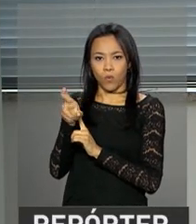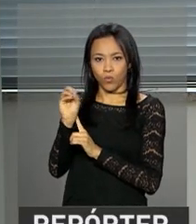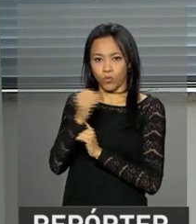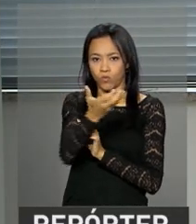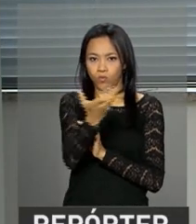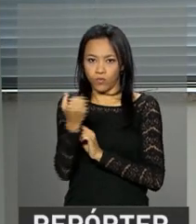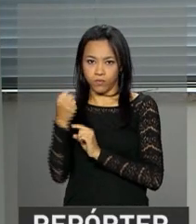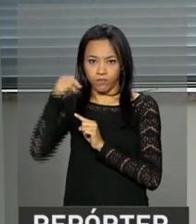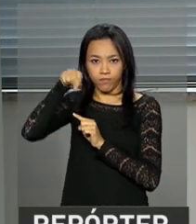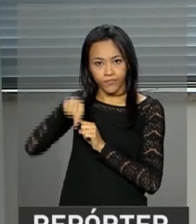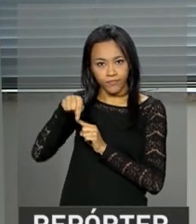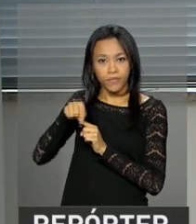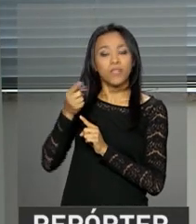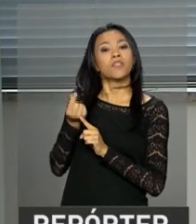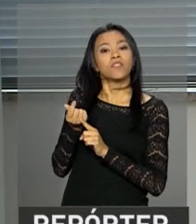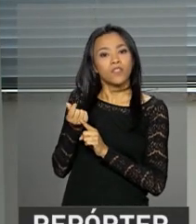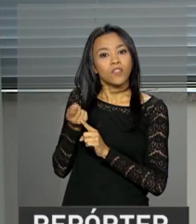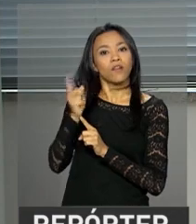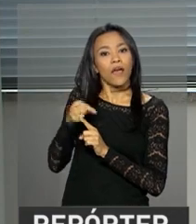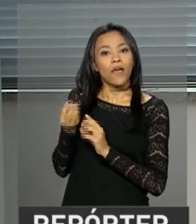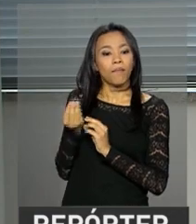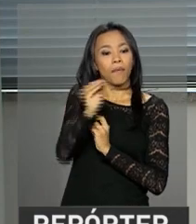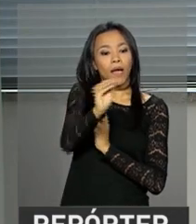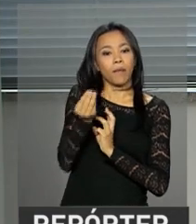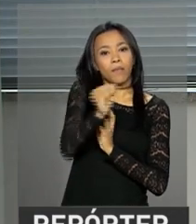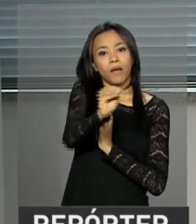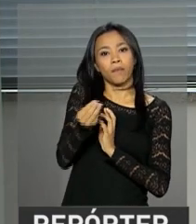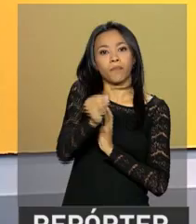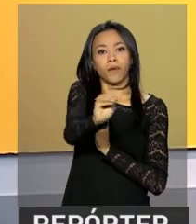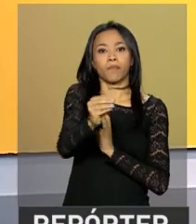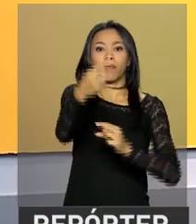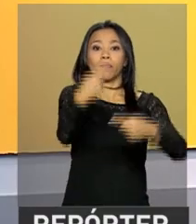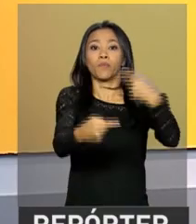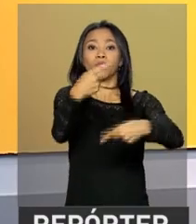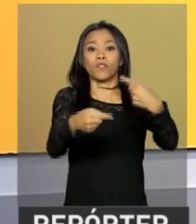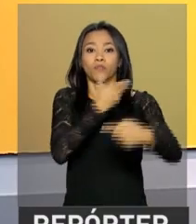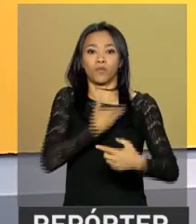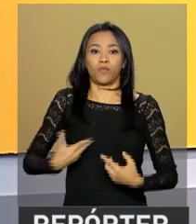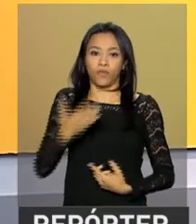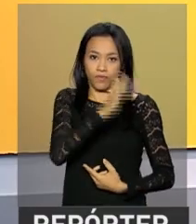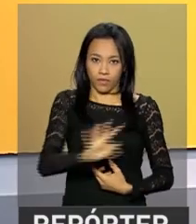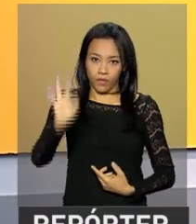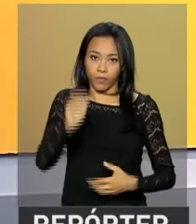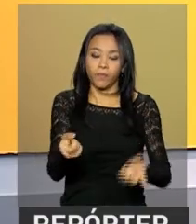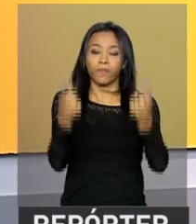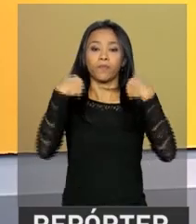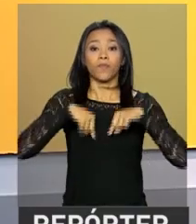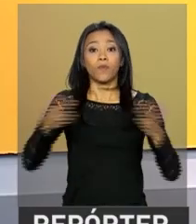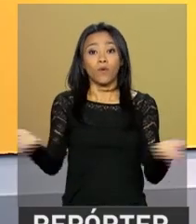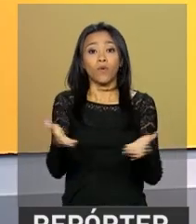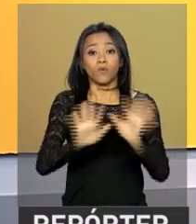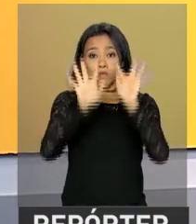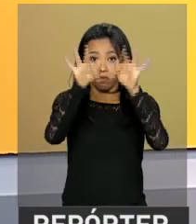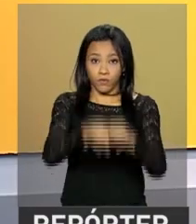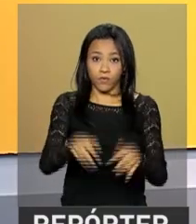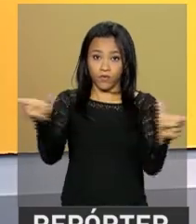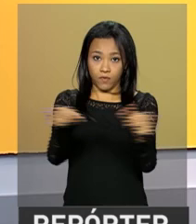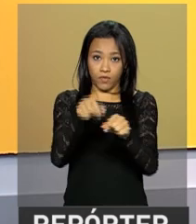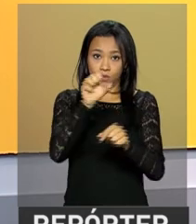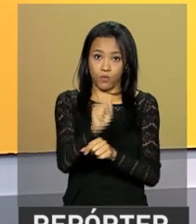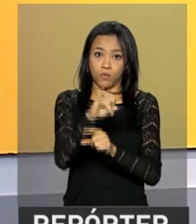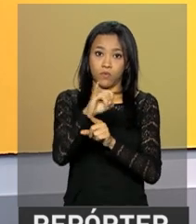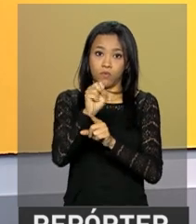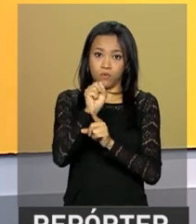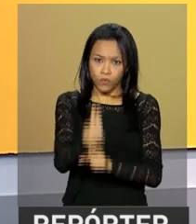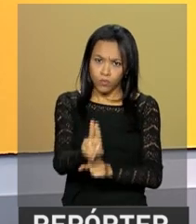tesouro nacional e se reverte em prol da nas políticas públicas do governo federal e terminam hoje as inscrições para o sisu que o sistema